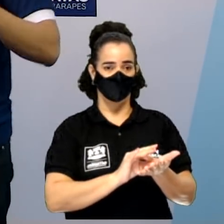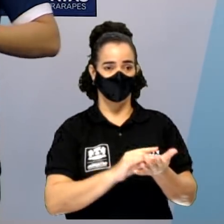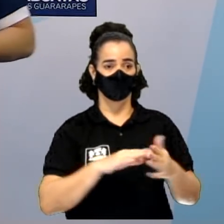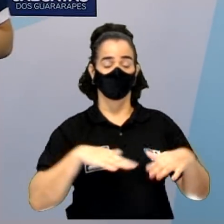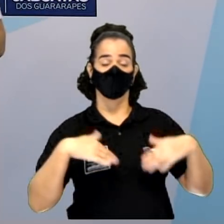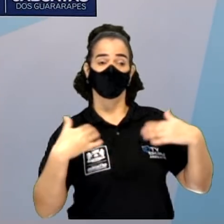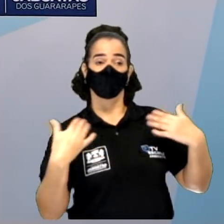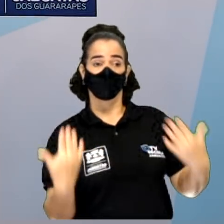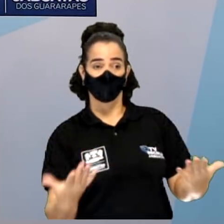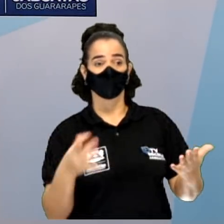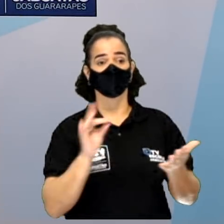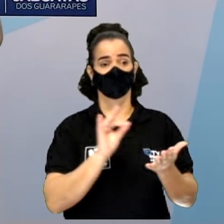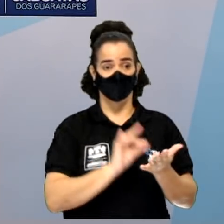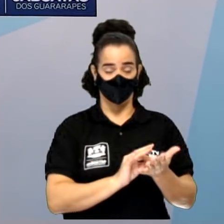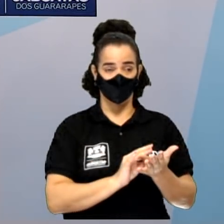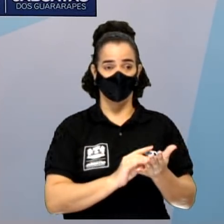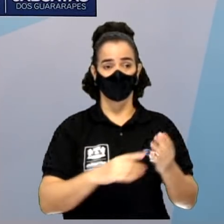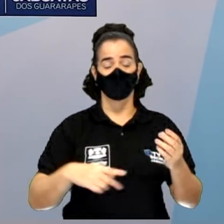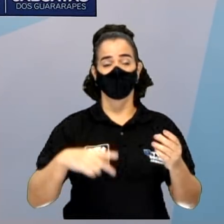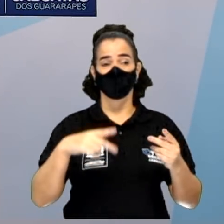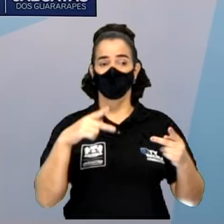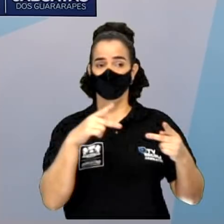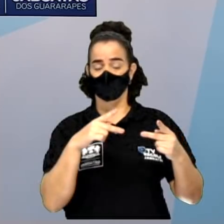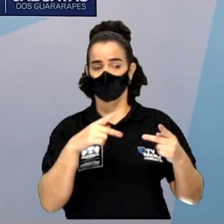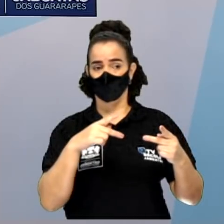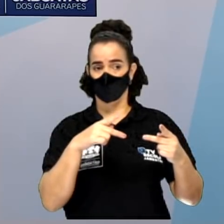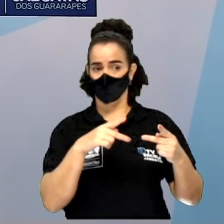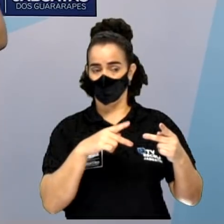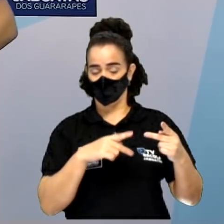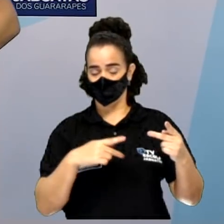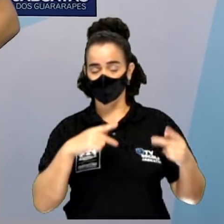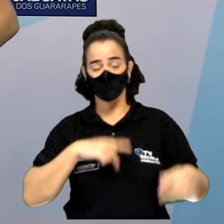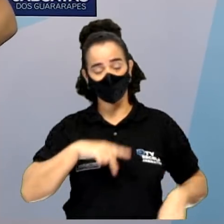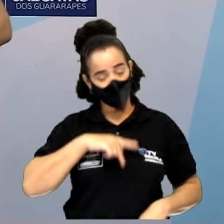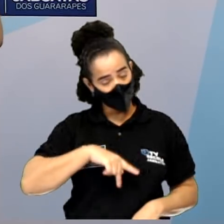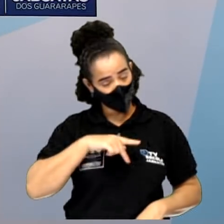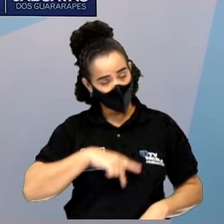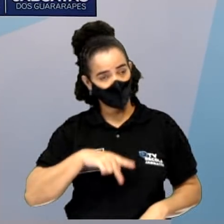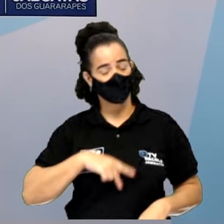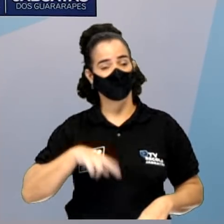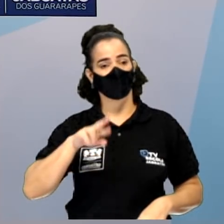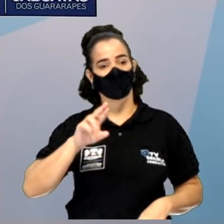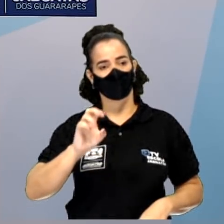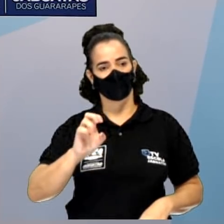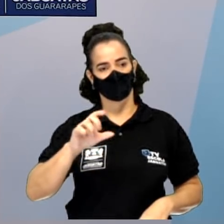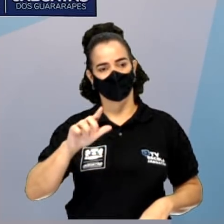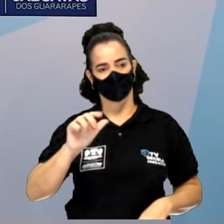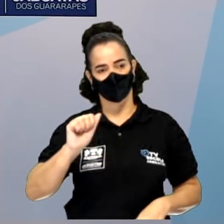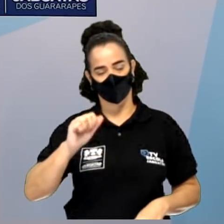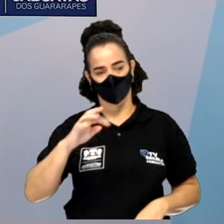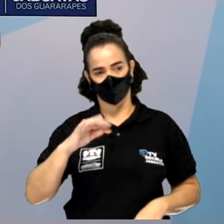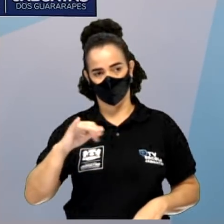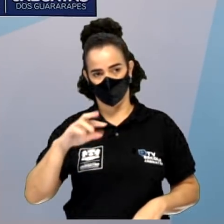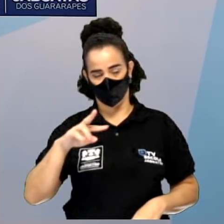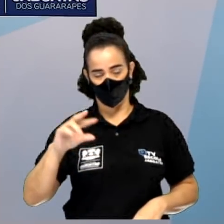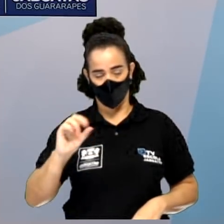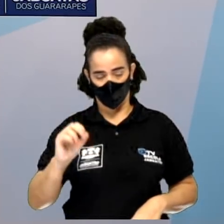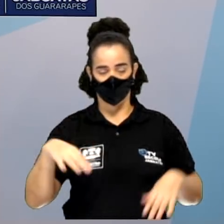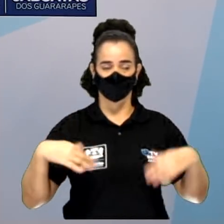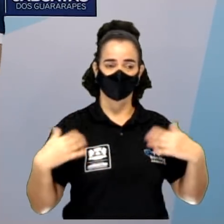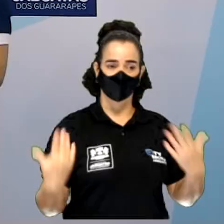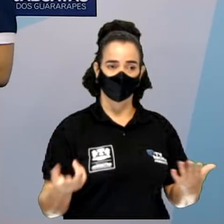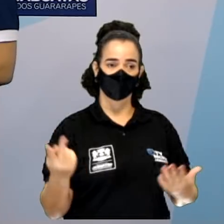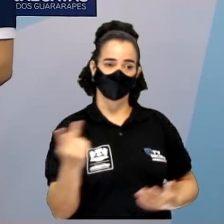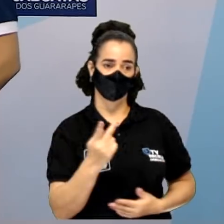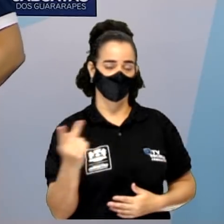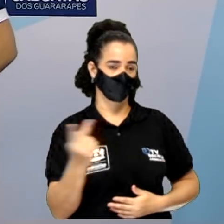qual estabelecemos, é um pronome relativo. Então aí eu vou ter uma oração adjetiva e uma oração subordinada substantiva. Logo, não